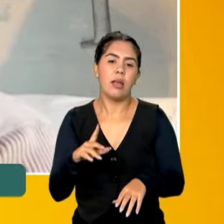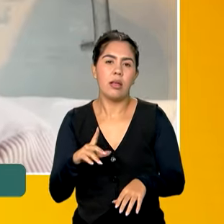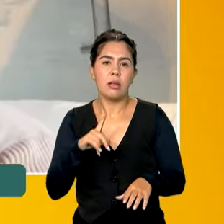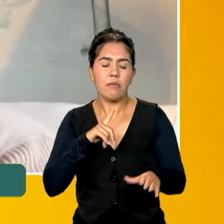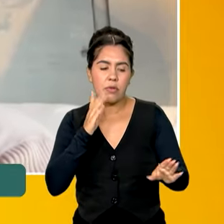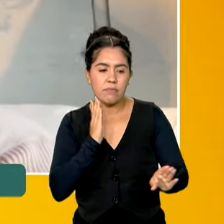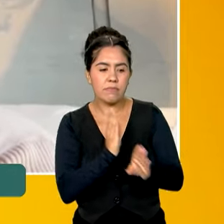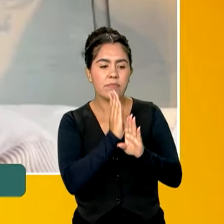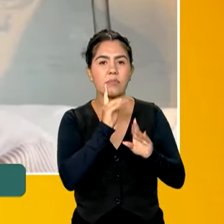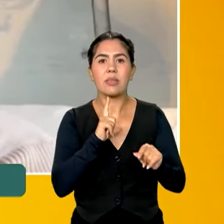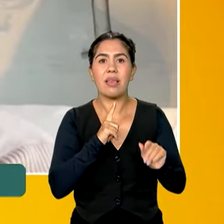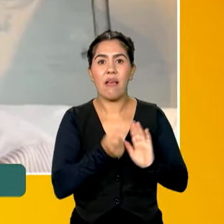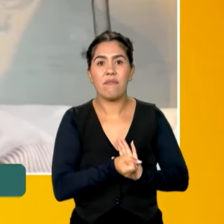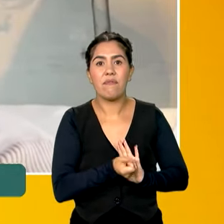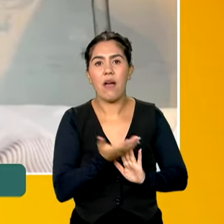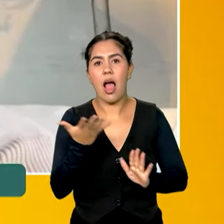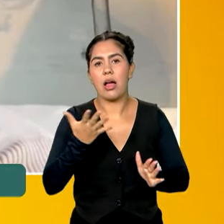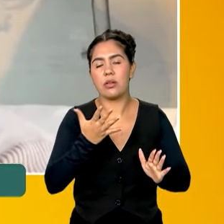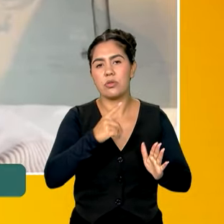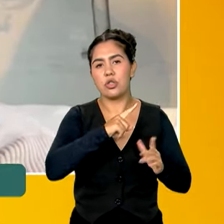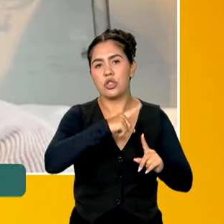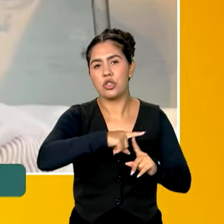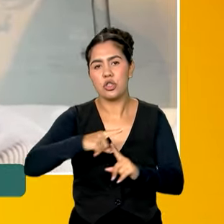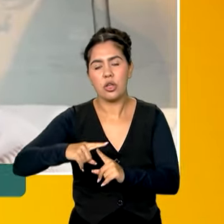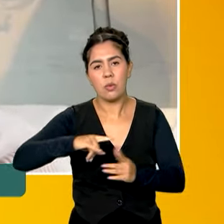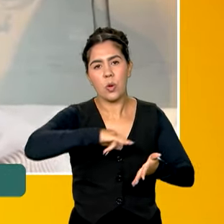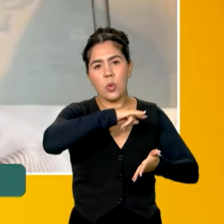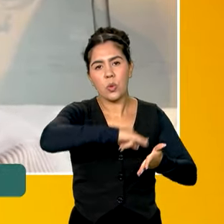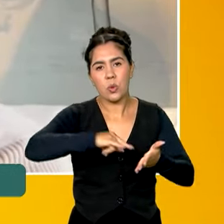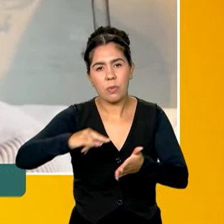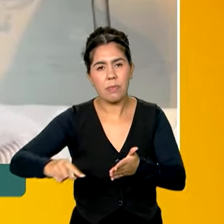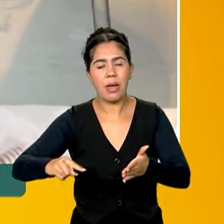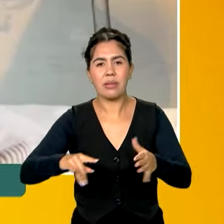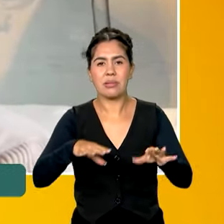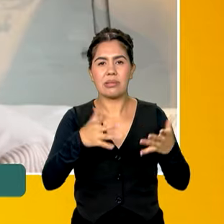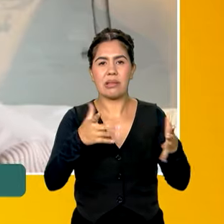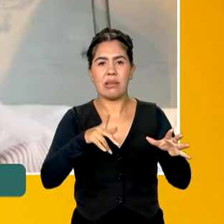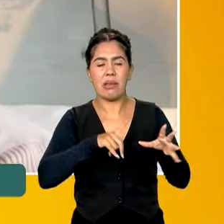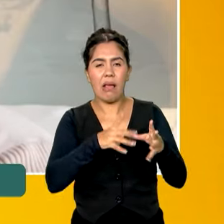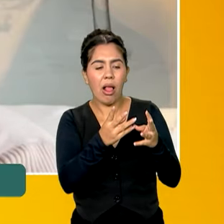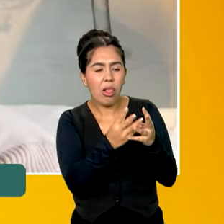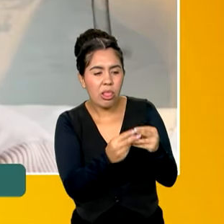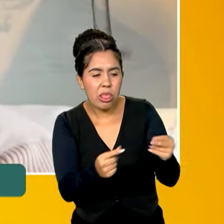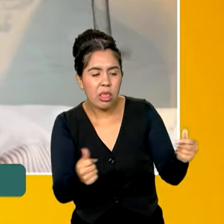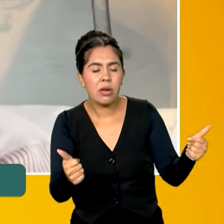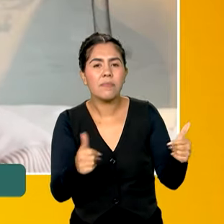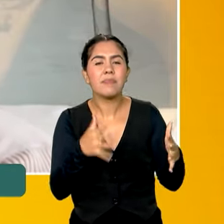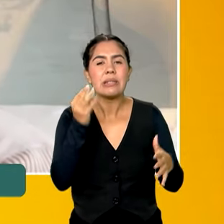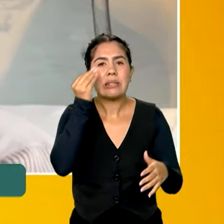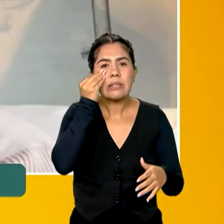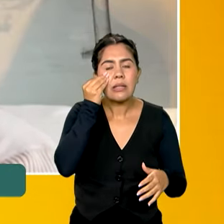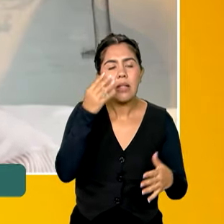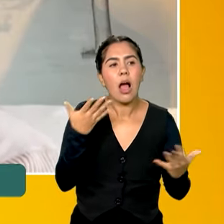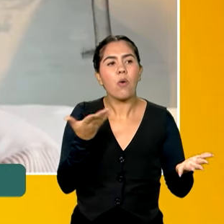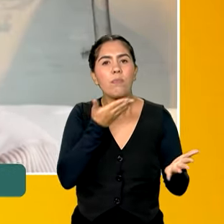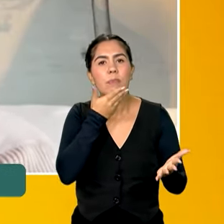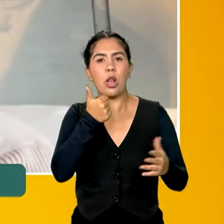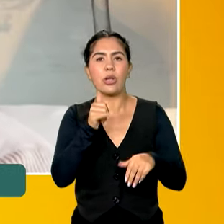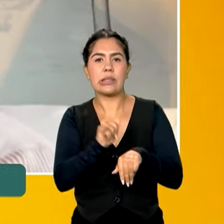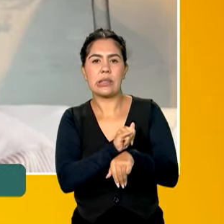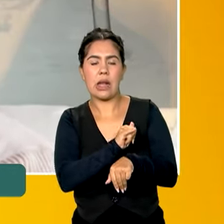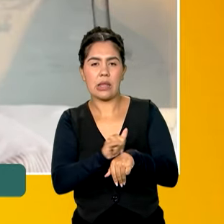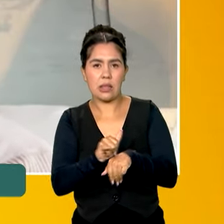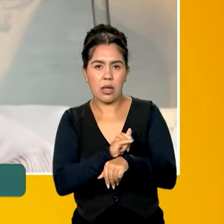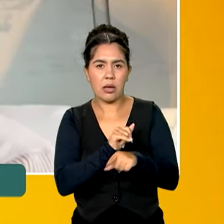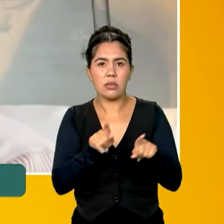o conjunto de documentos, né, de acervos danificados, qual a melhor estratégia, o dimensionamento das